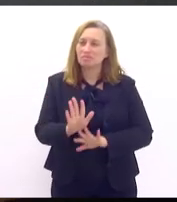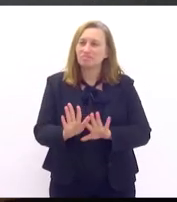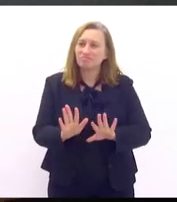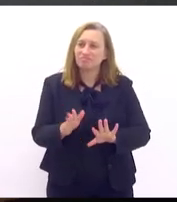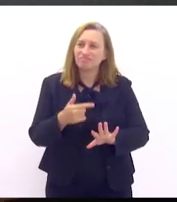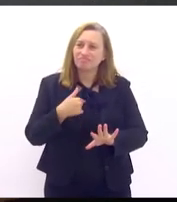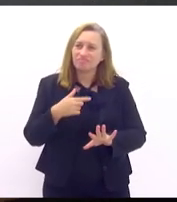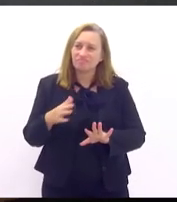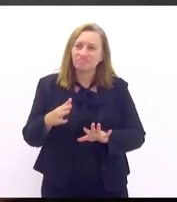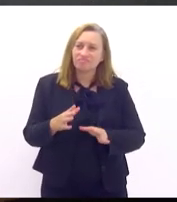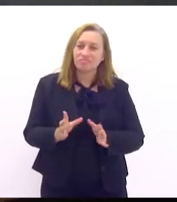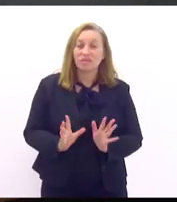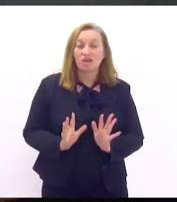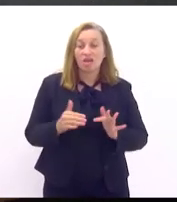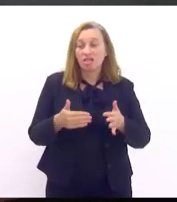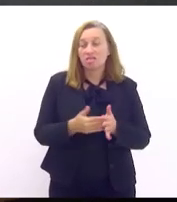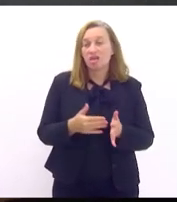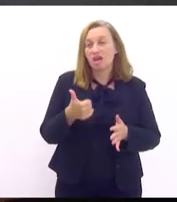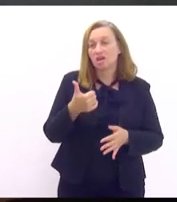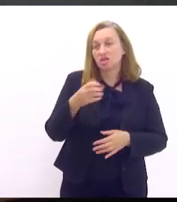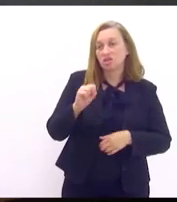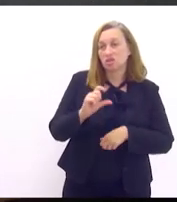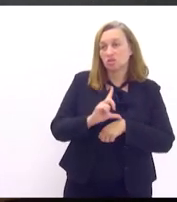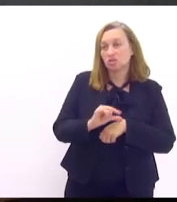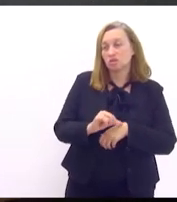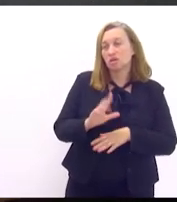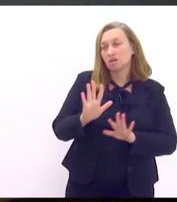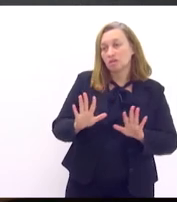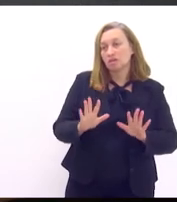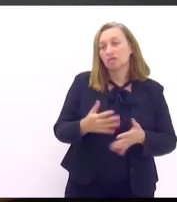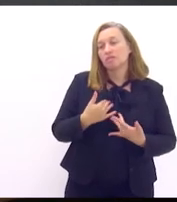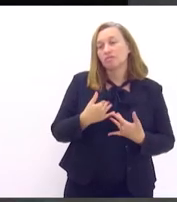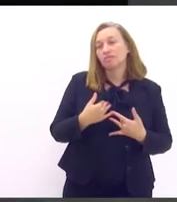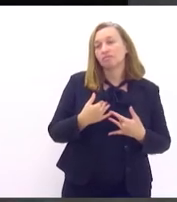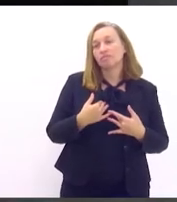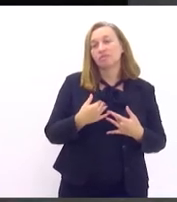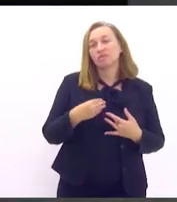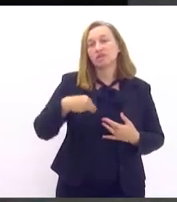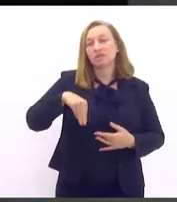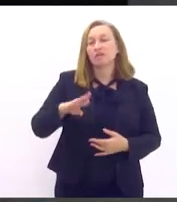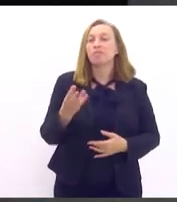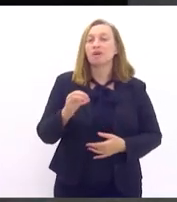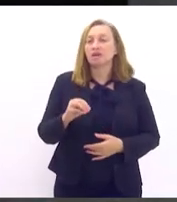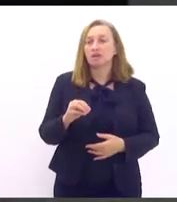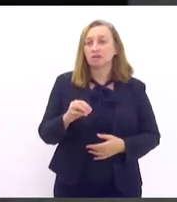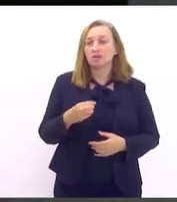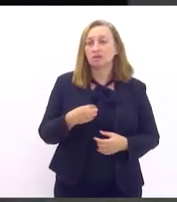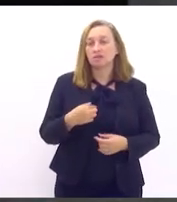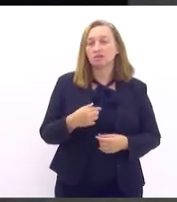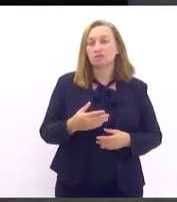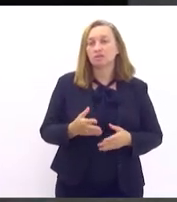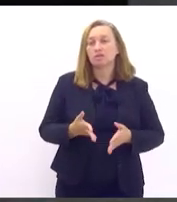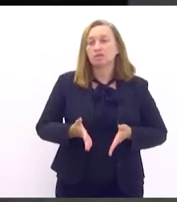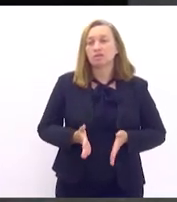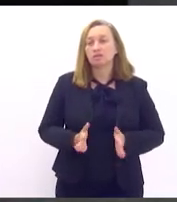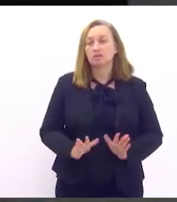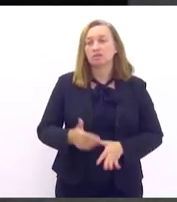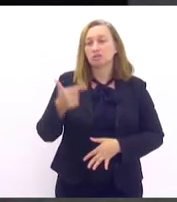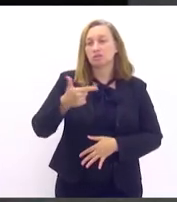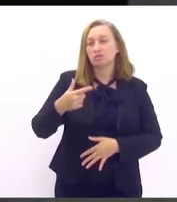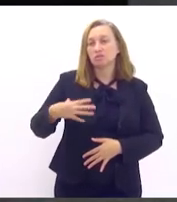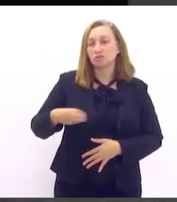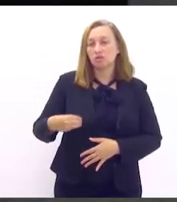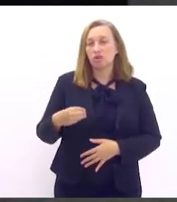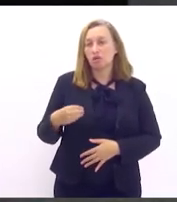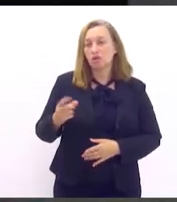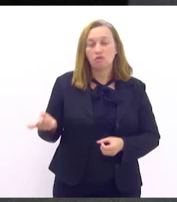que participar de maneira híbrida, tia Ju, Marquinho, Cozolino, Luiz Paulo, de maneira híbrida por conta do nascimento do Joaquim, meu segundo filho. Então eu voltei